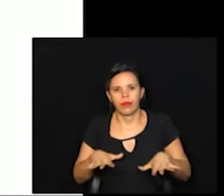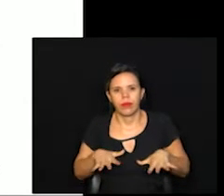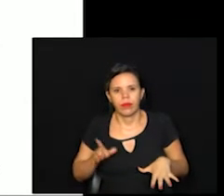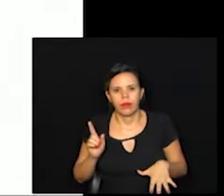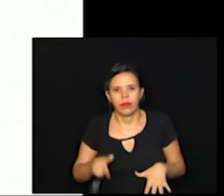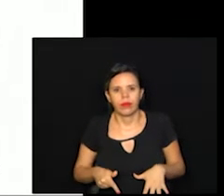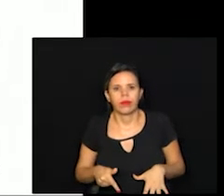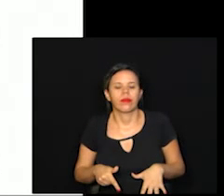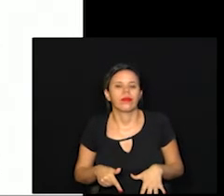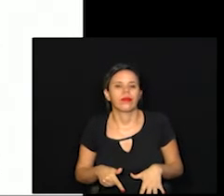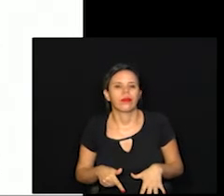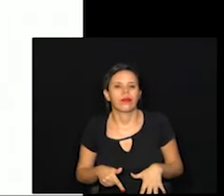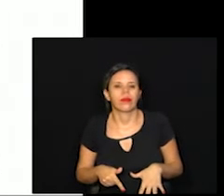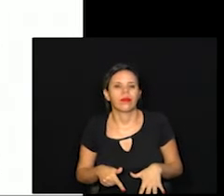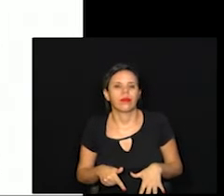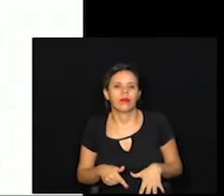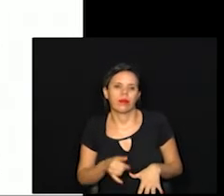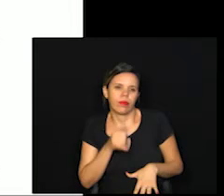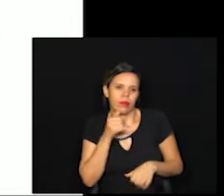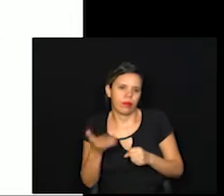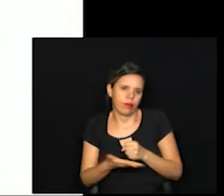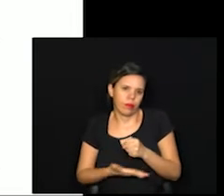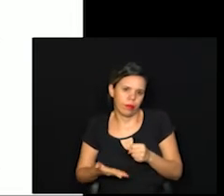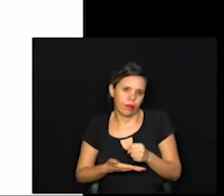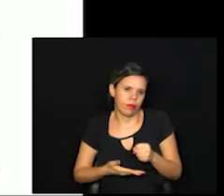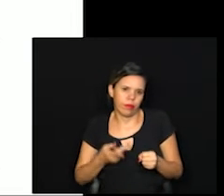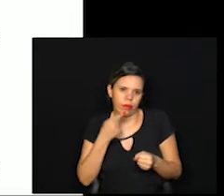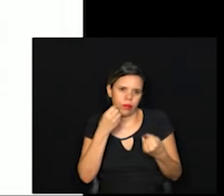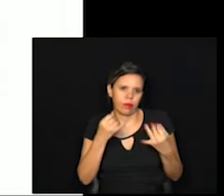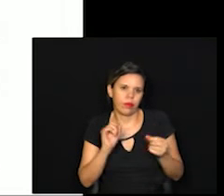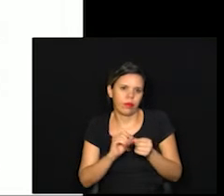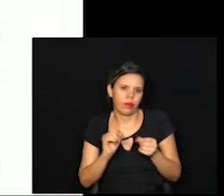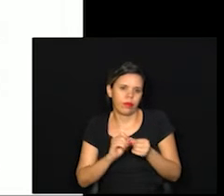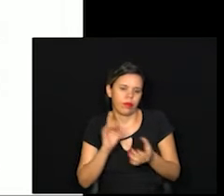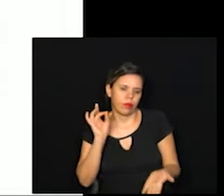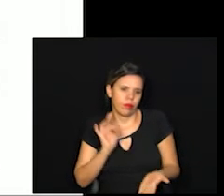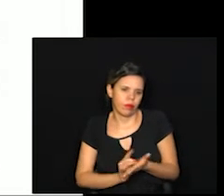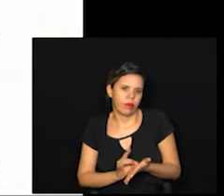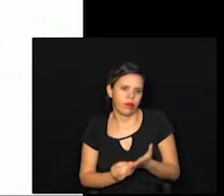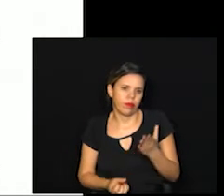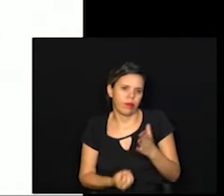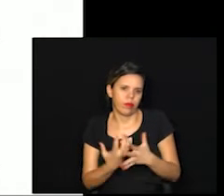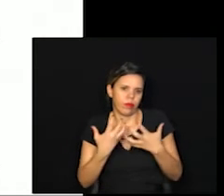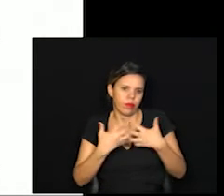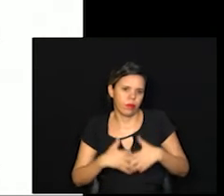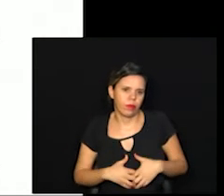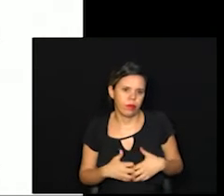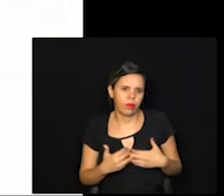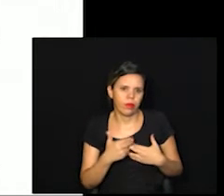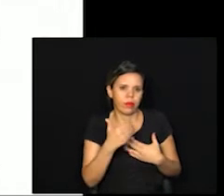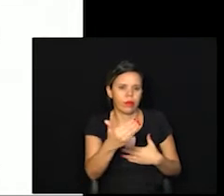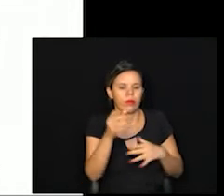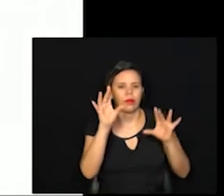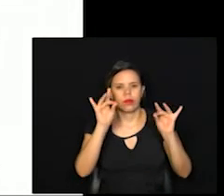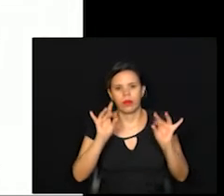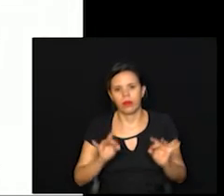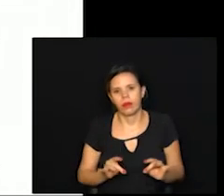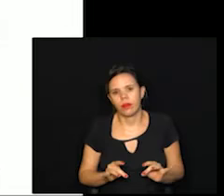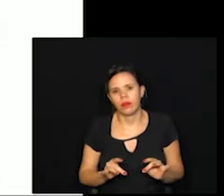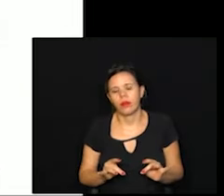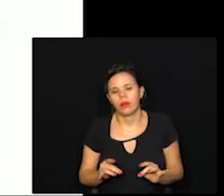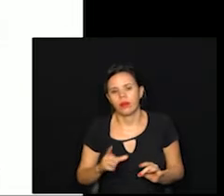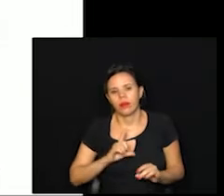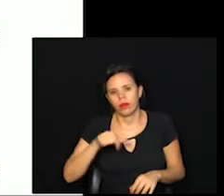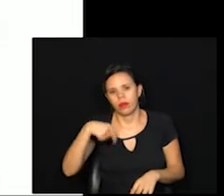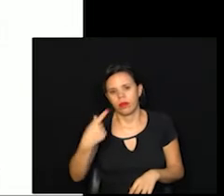ela é uma pauta mais crua, que é ela dizendo o que exatamente vai ser, e a detalhada que mais